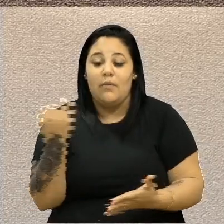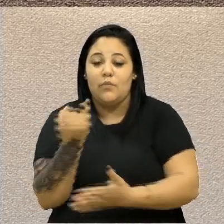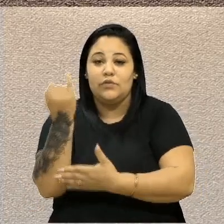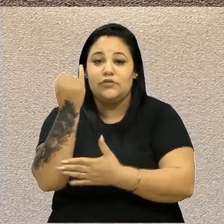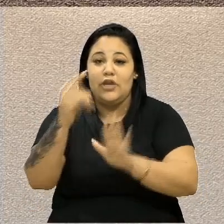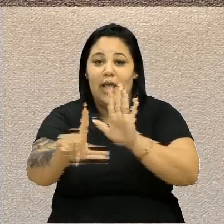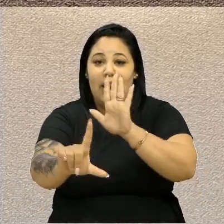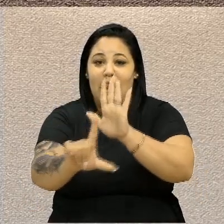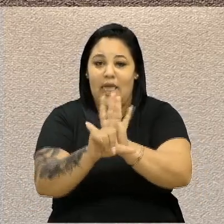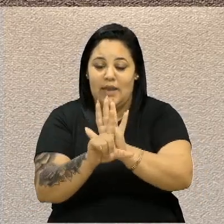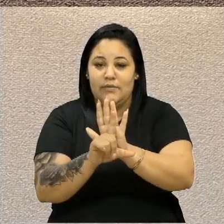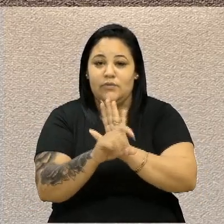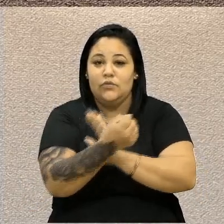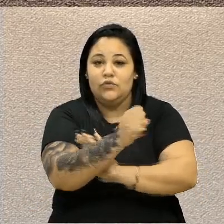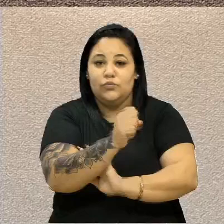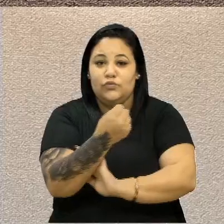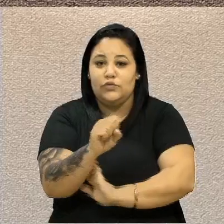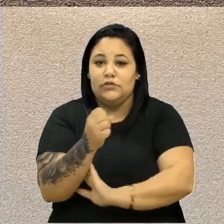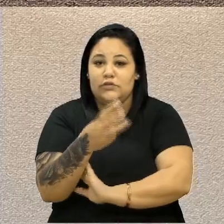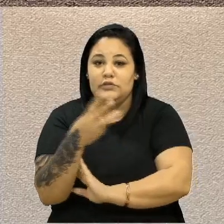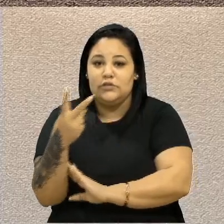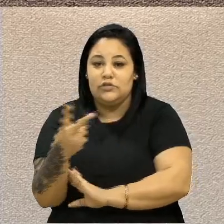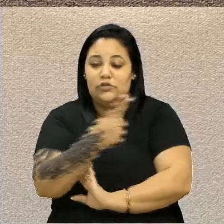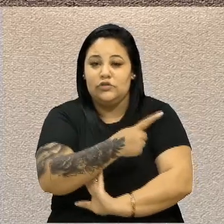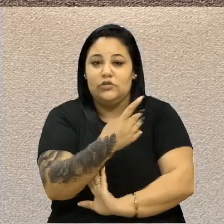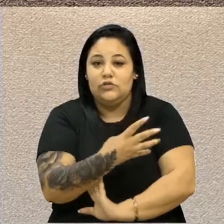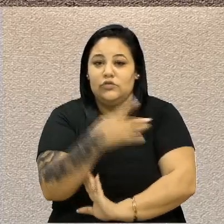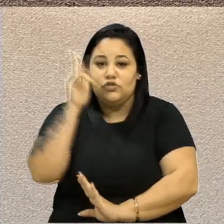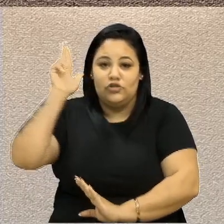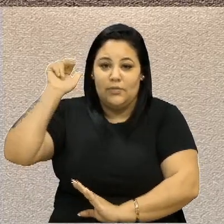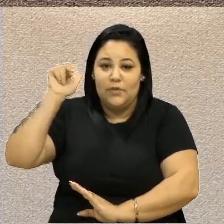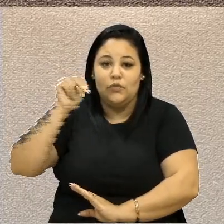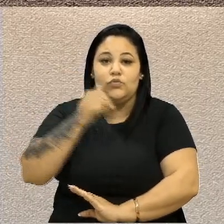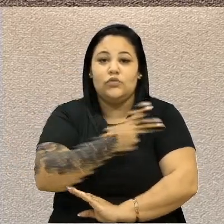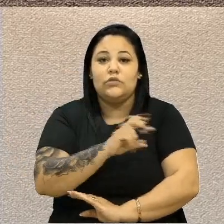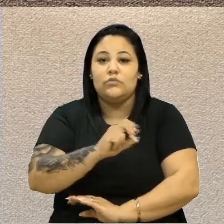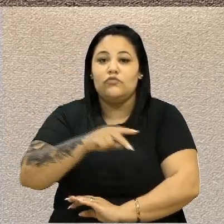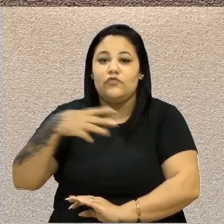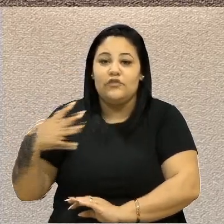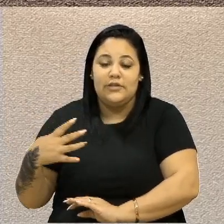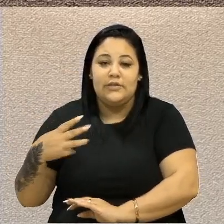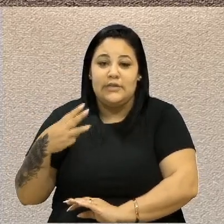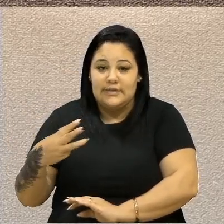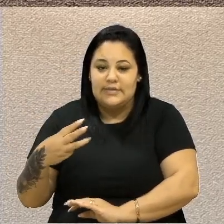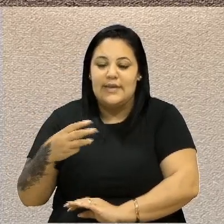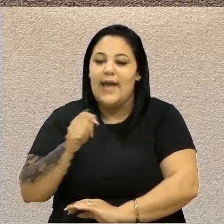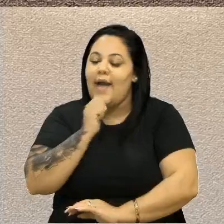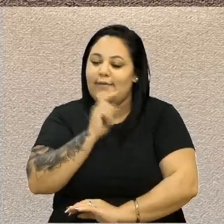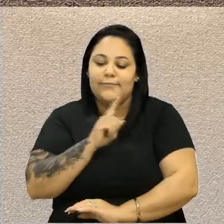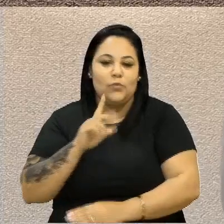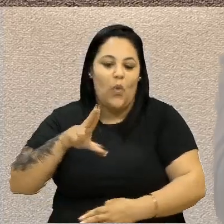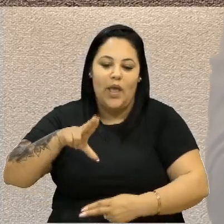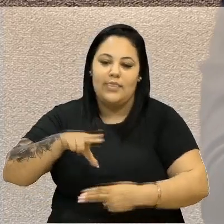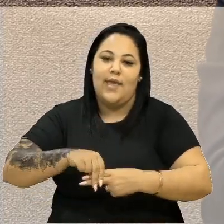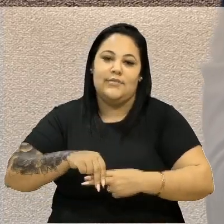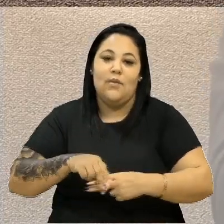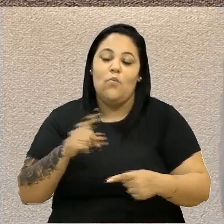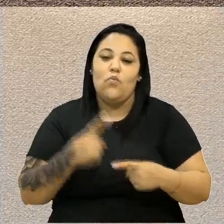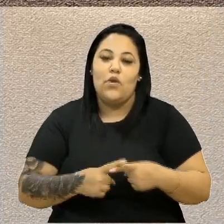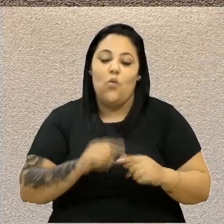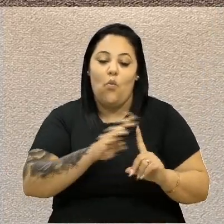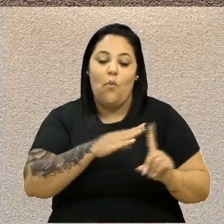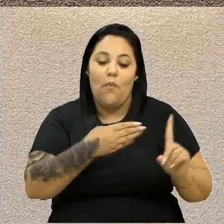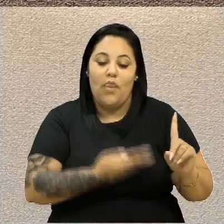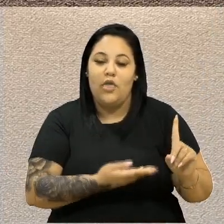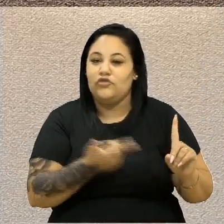nº 8.932, de 14 de abril de 2023, não foram anexas, visto que o homenageado não